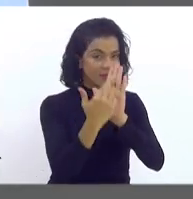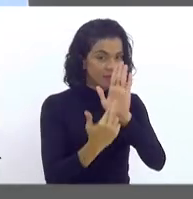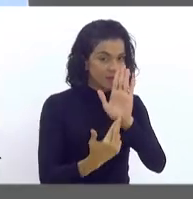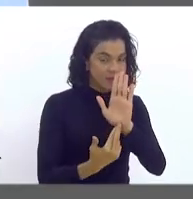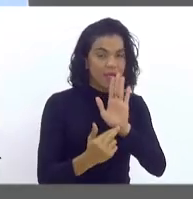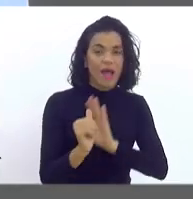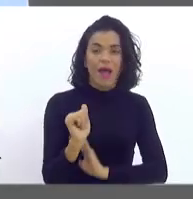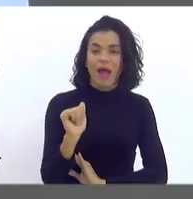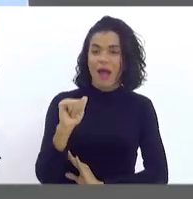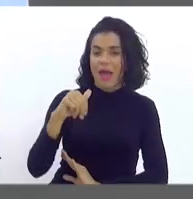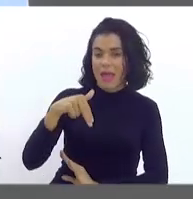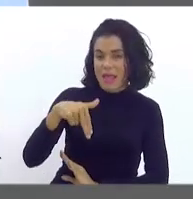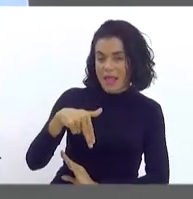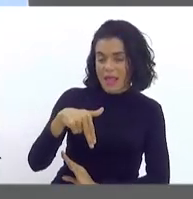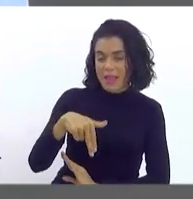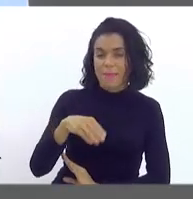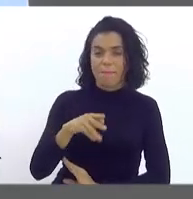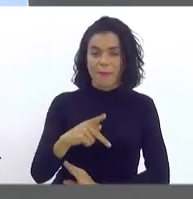pela ANP.